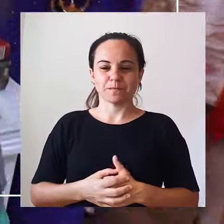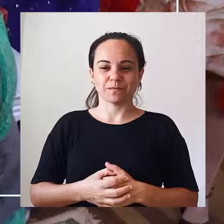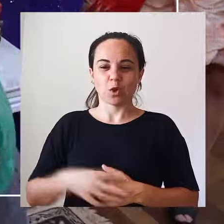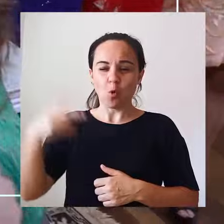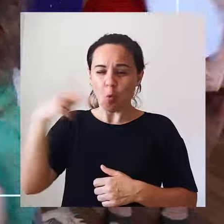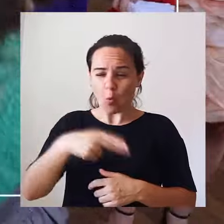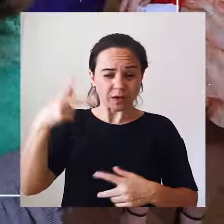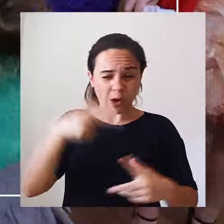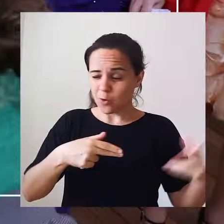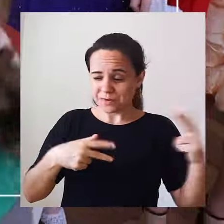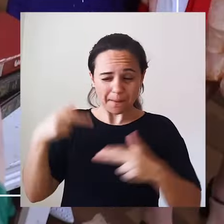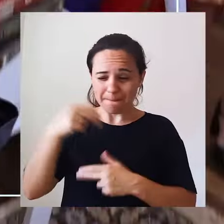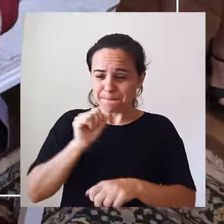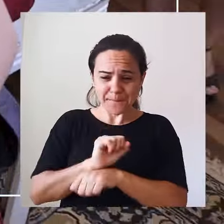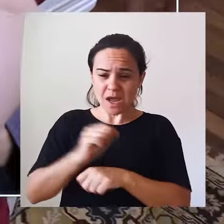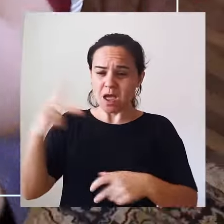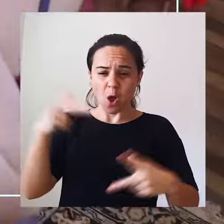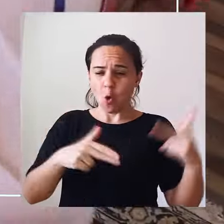Corta!